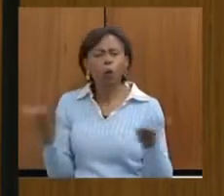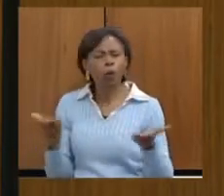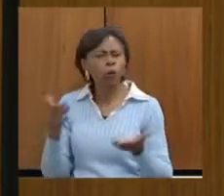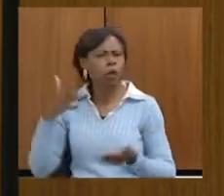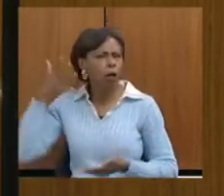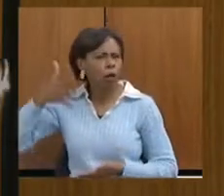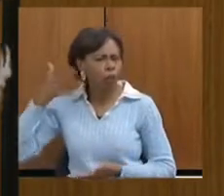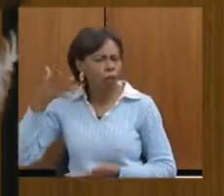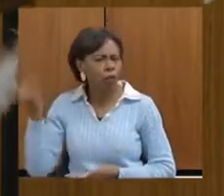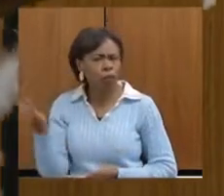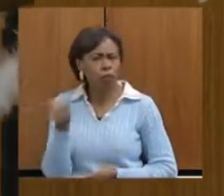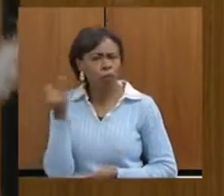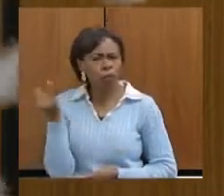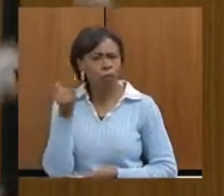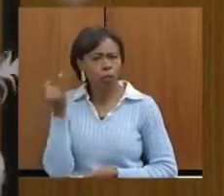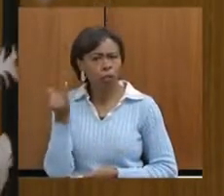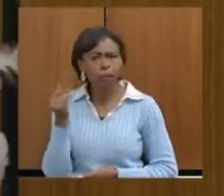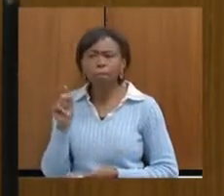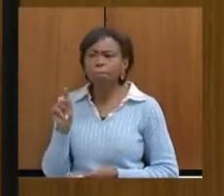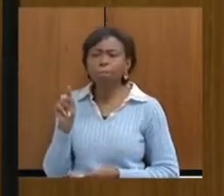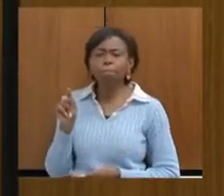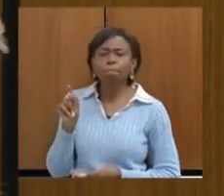importante né É